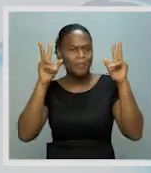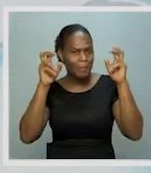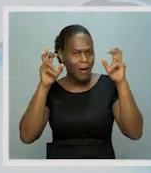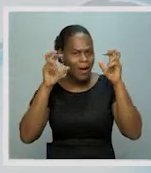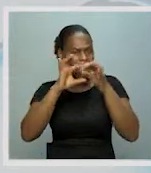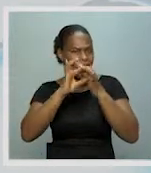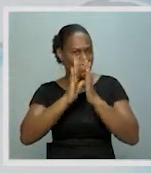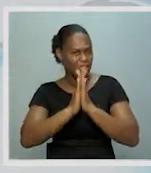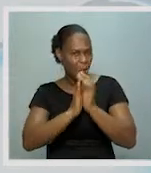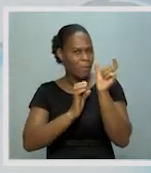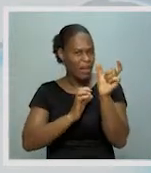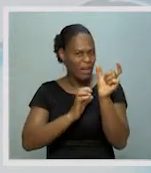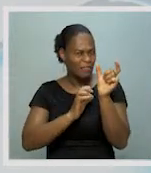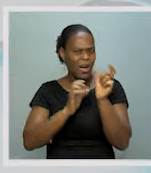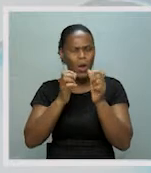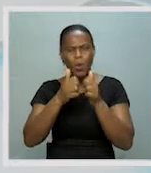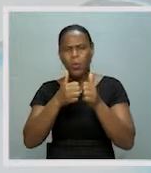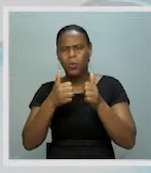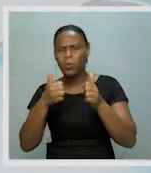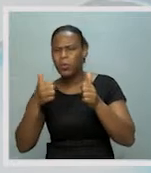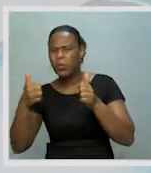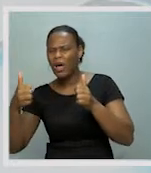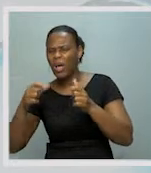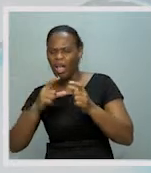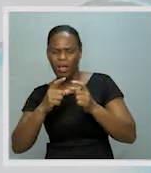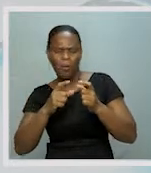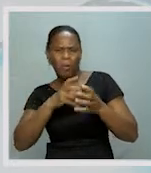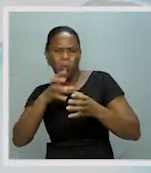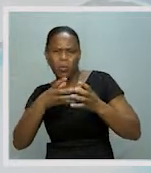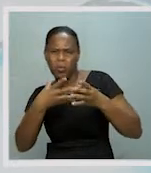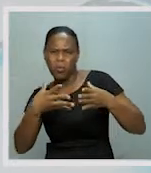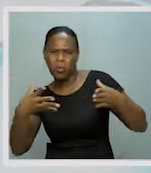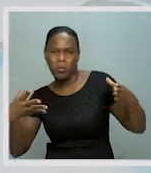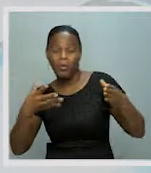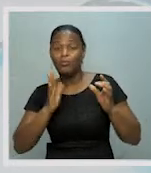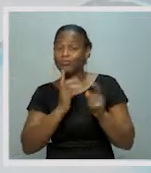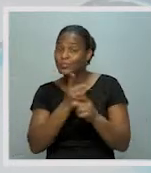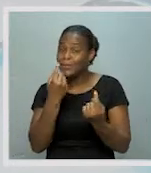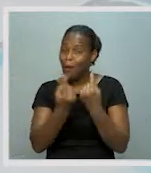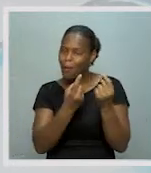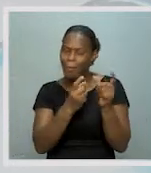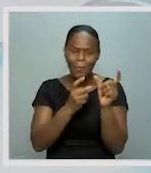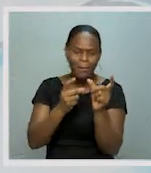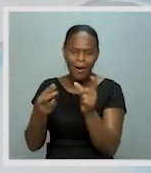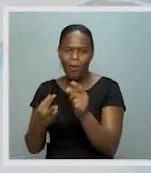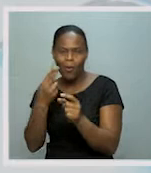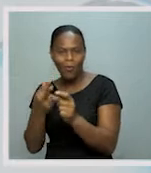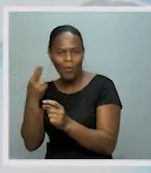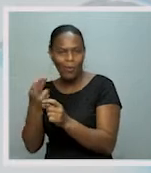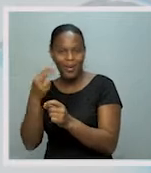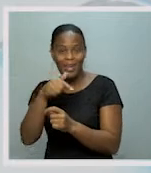tema religião é muito extenso, daí eu tive que cortar alguns pormenores e nas